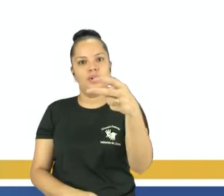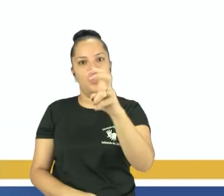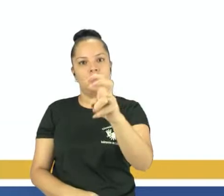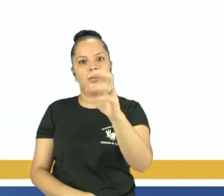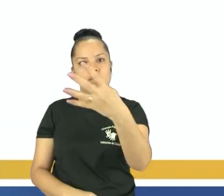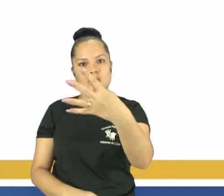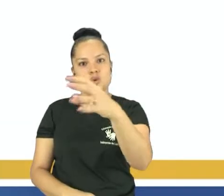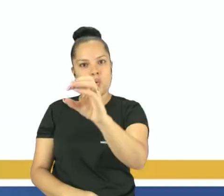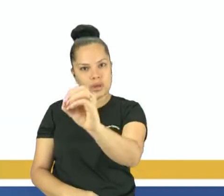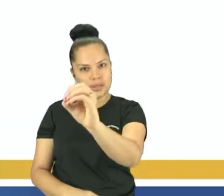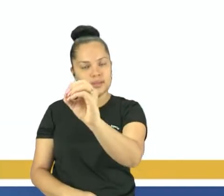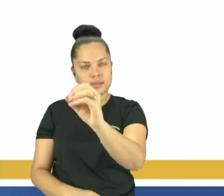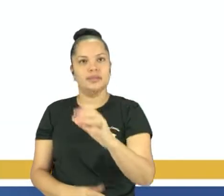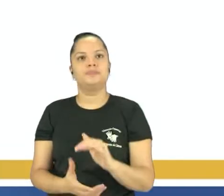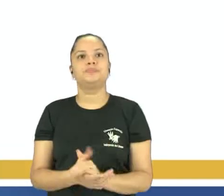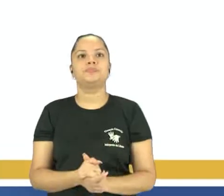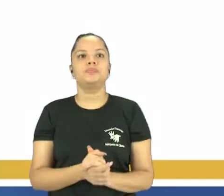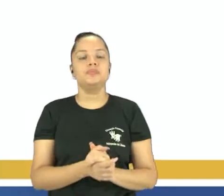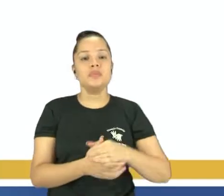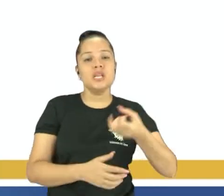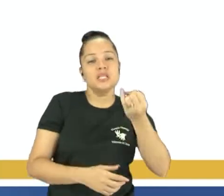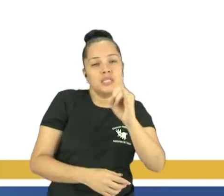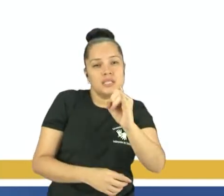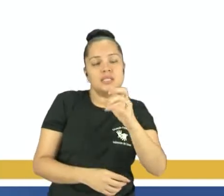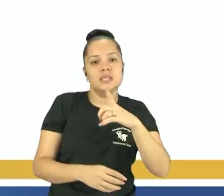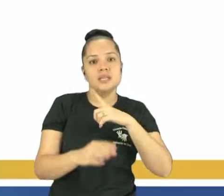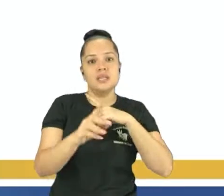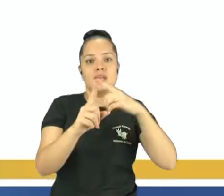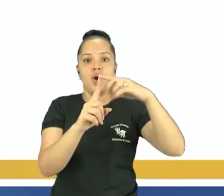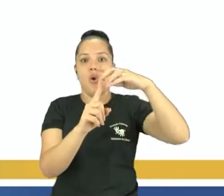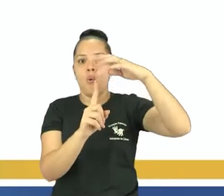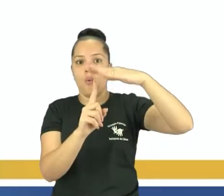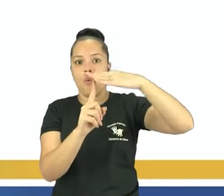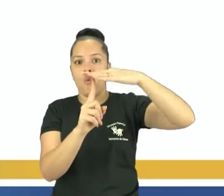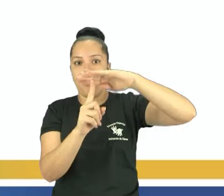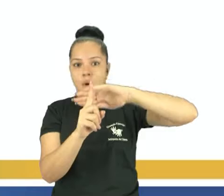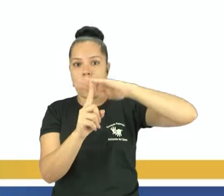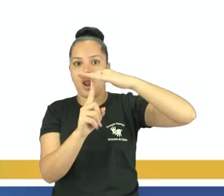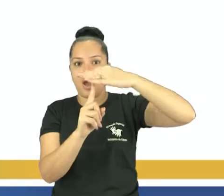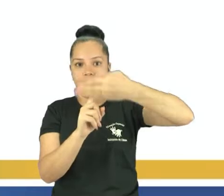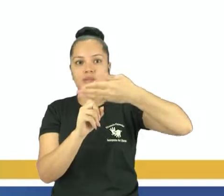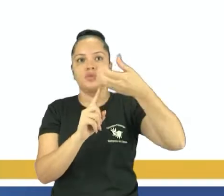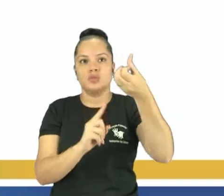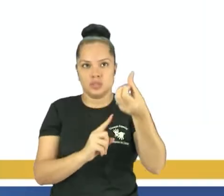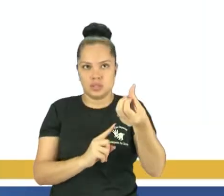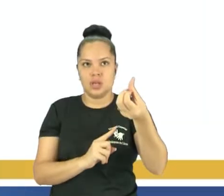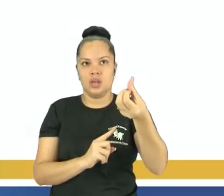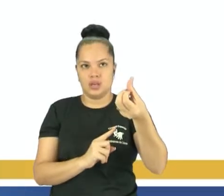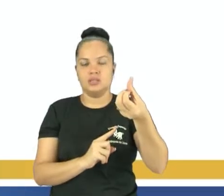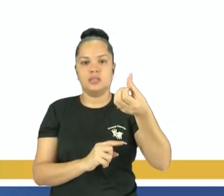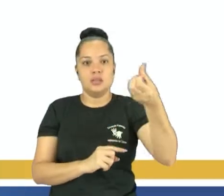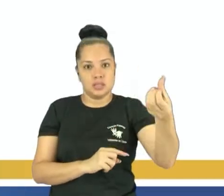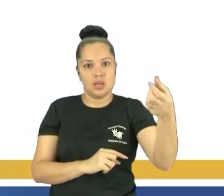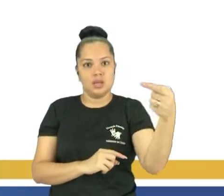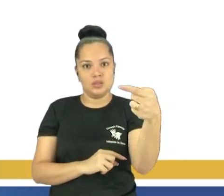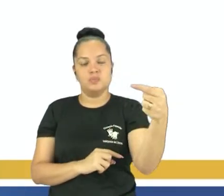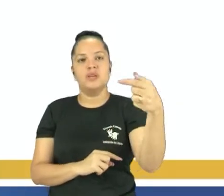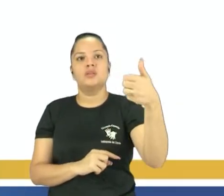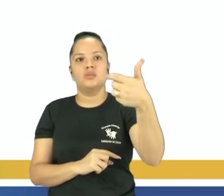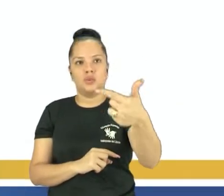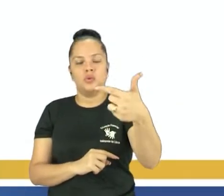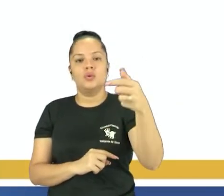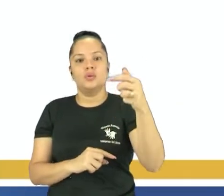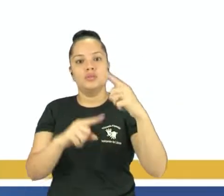6 lados, que é o que a gente chama de hexágono, a soma dos seus ângulos internos vai ser dada por 6 menos 2, que é 4,